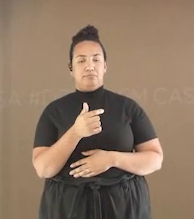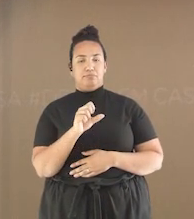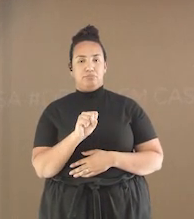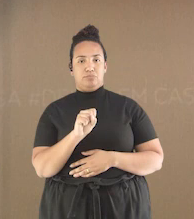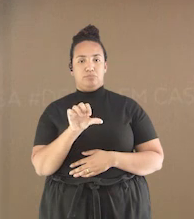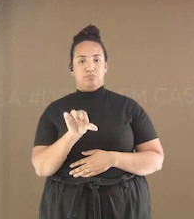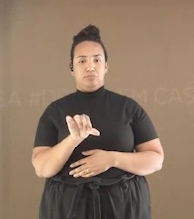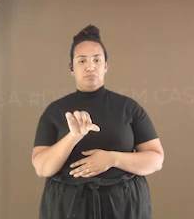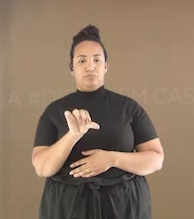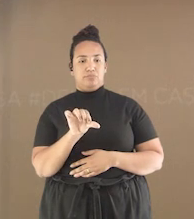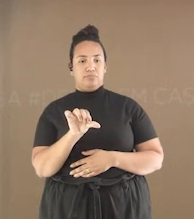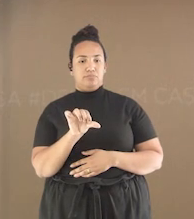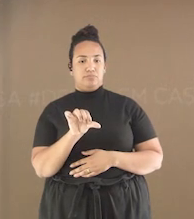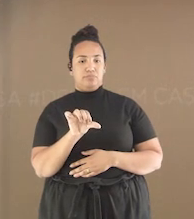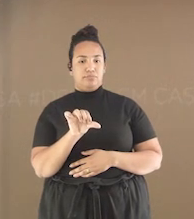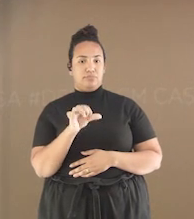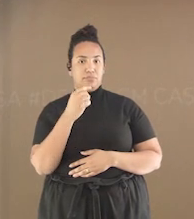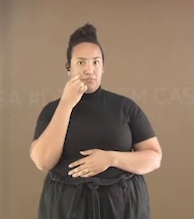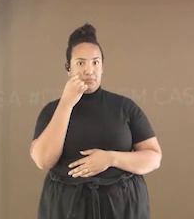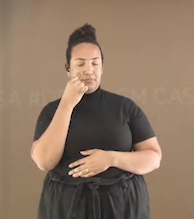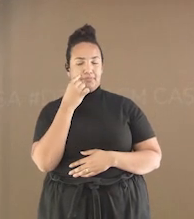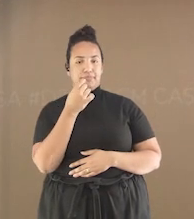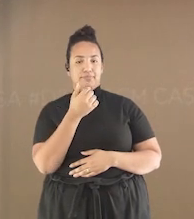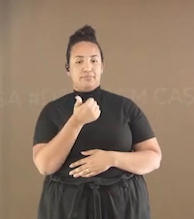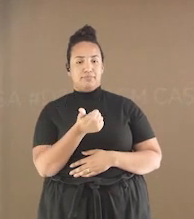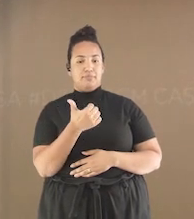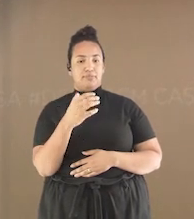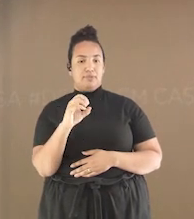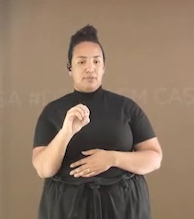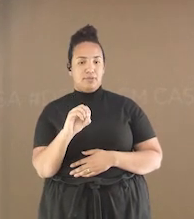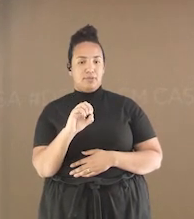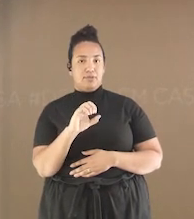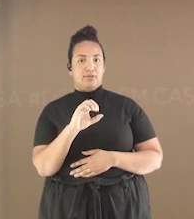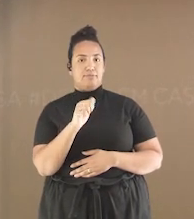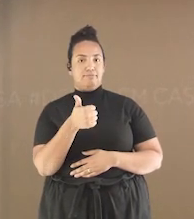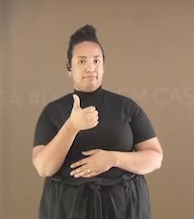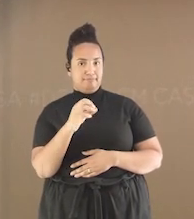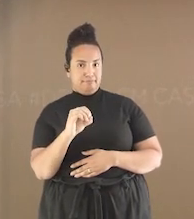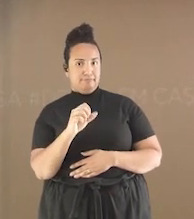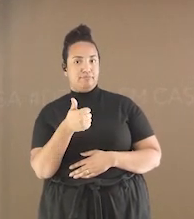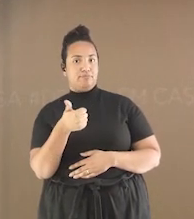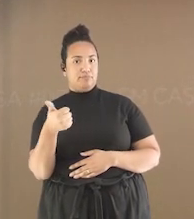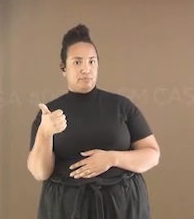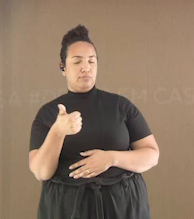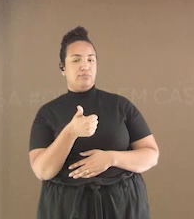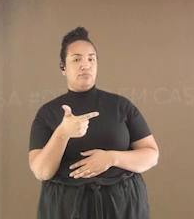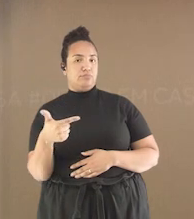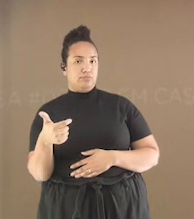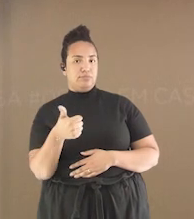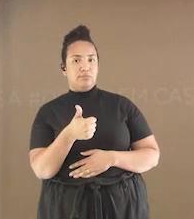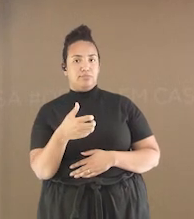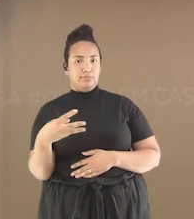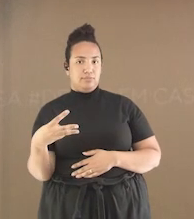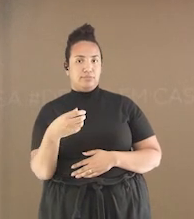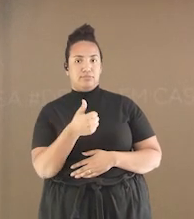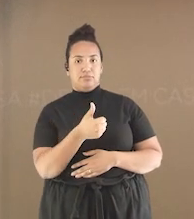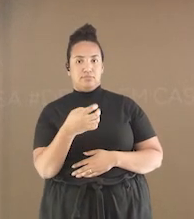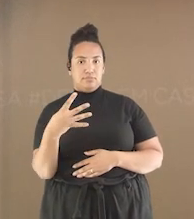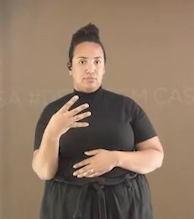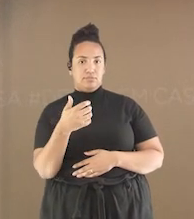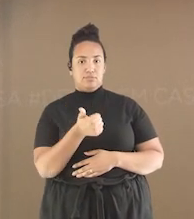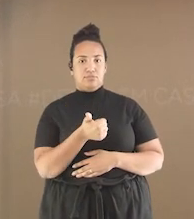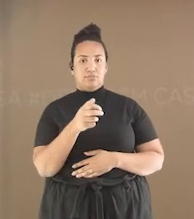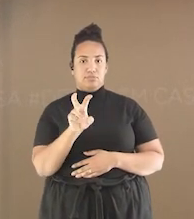4, 5, 6, 7, 8, 9. Continuando aqui, número 10. 10, 11,